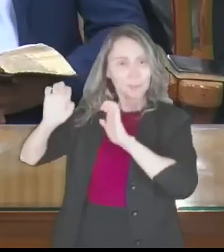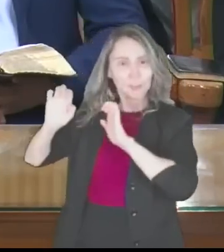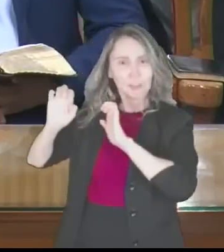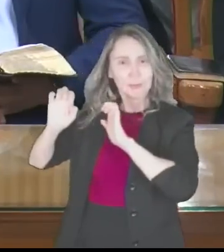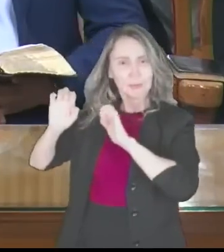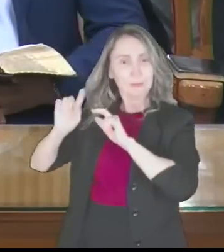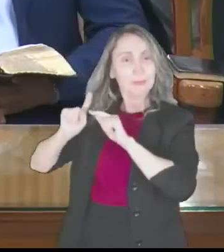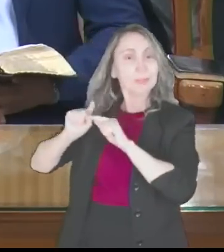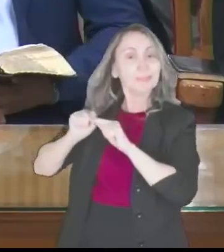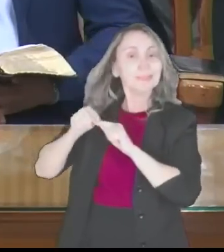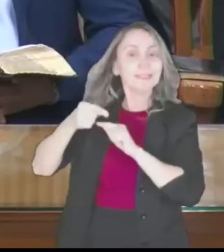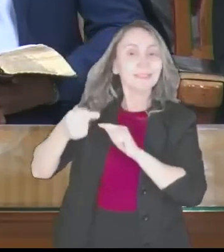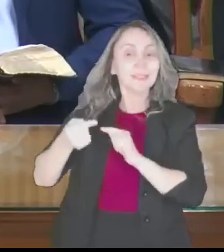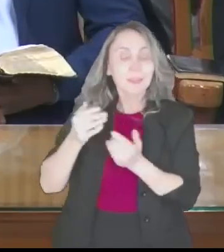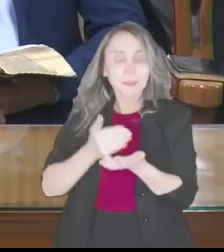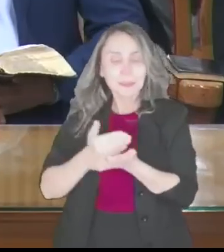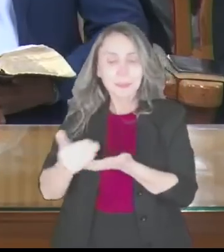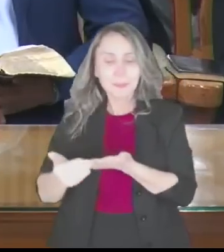começaram a interpretar